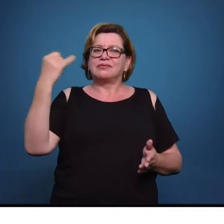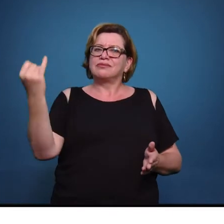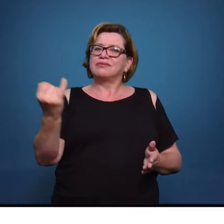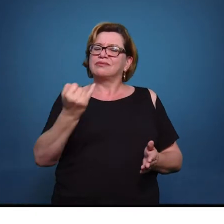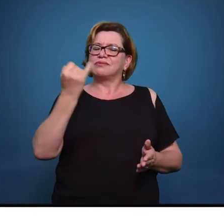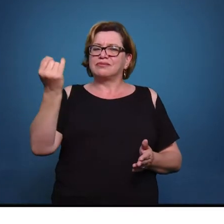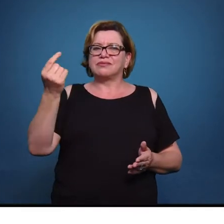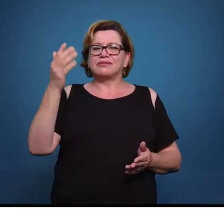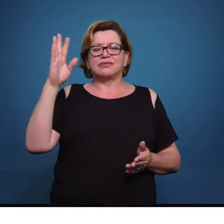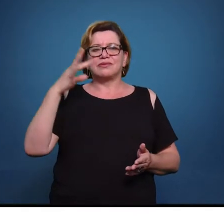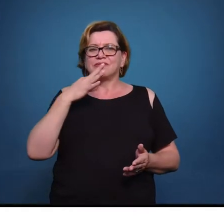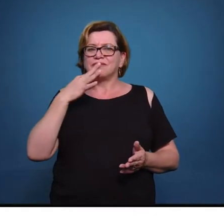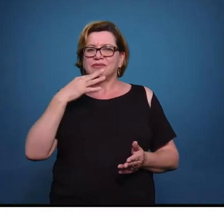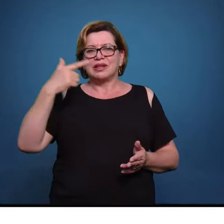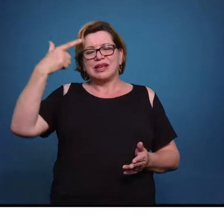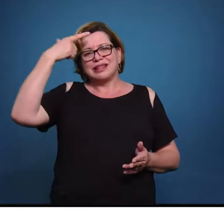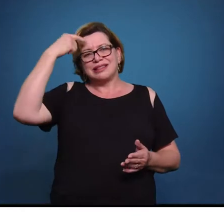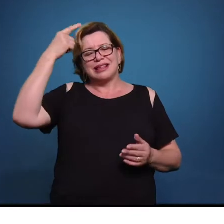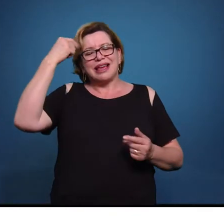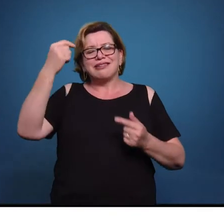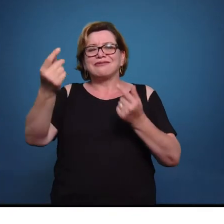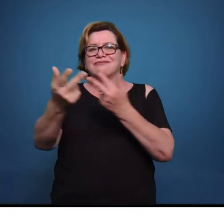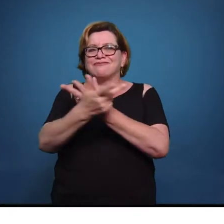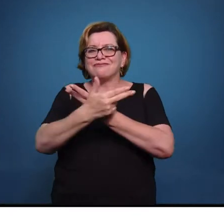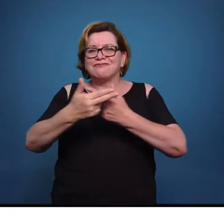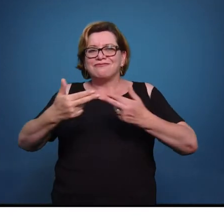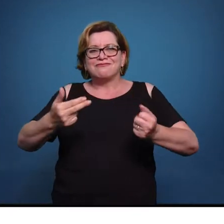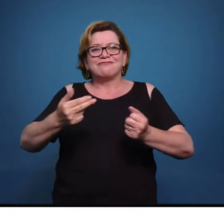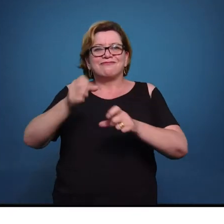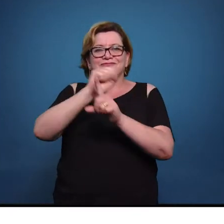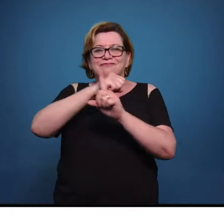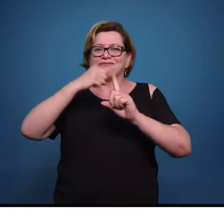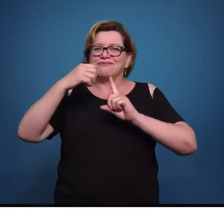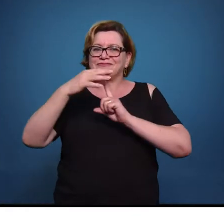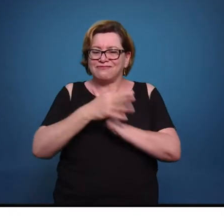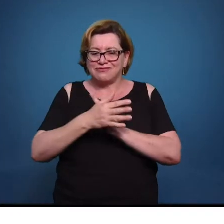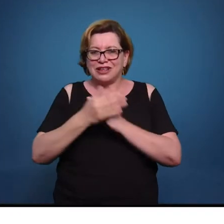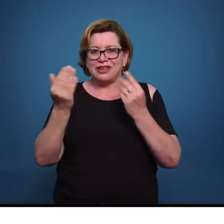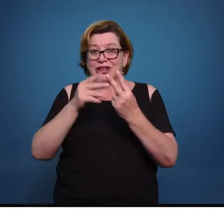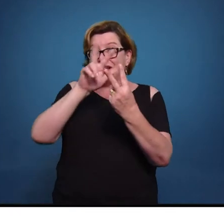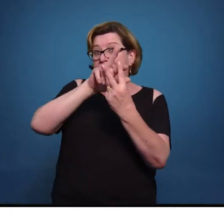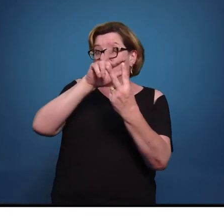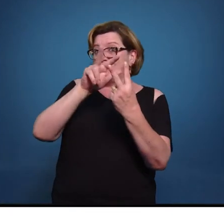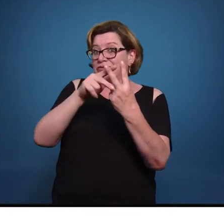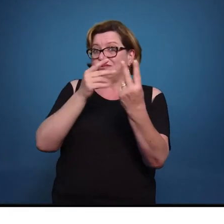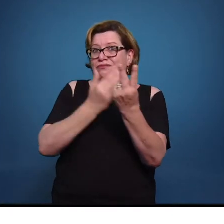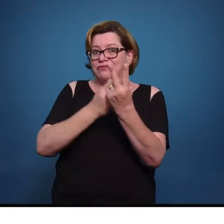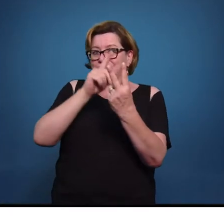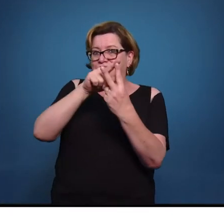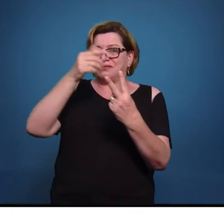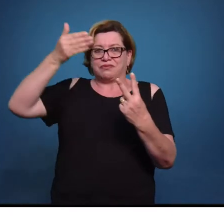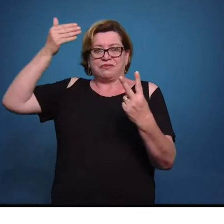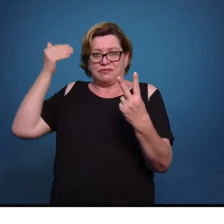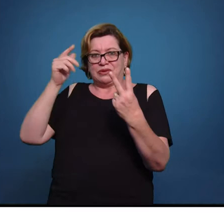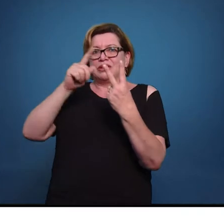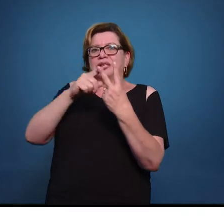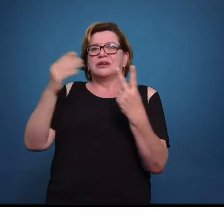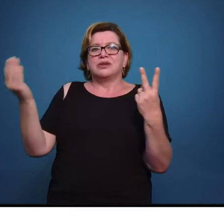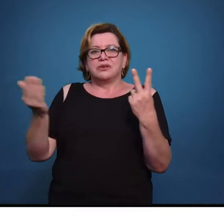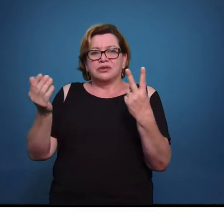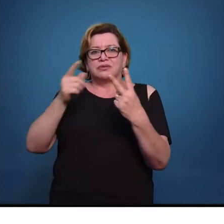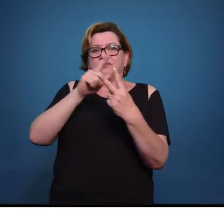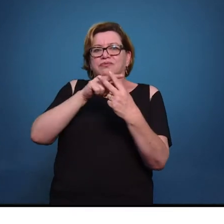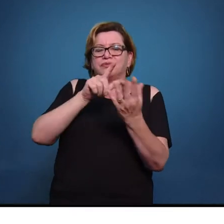determinada sociedade. Nós vamos ver dois casos, um mais antigo, outro mais recente. Eu tenho aqui o jornal O